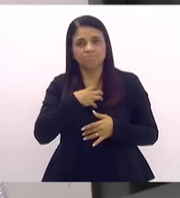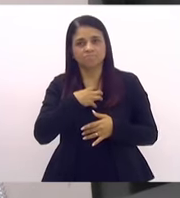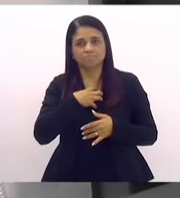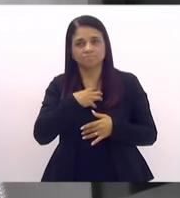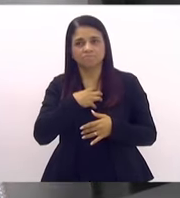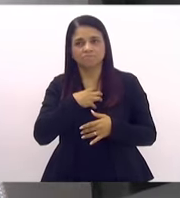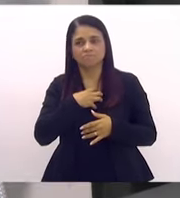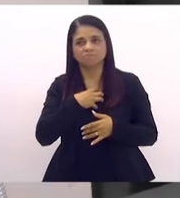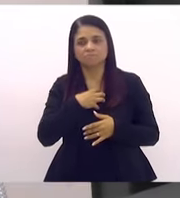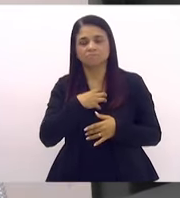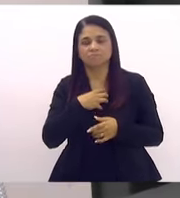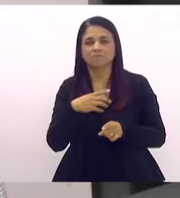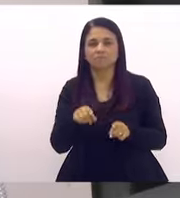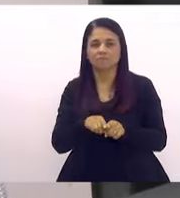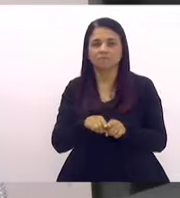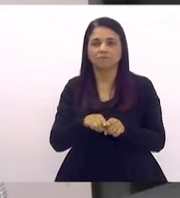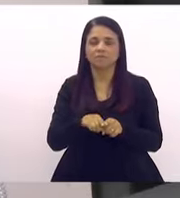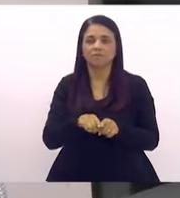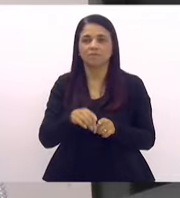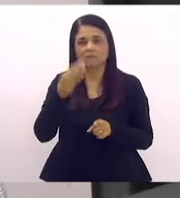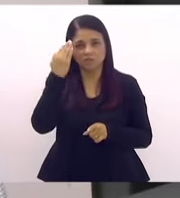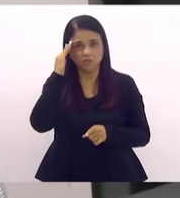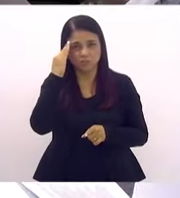receio da deputada Célia. Mas ainda vou tentar convencê-lo que